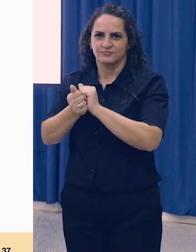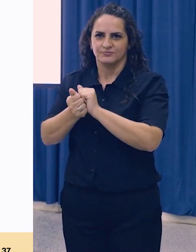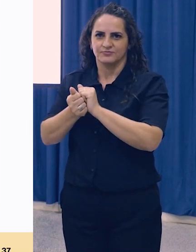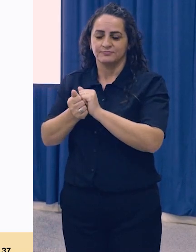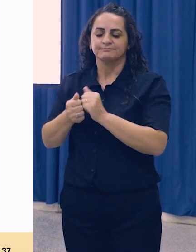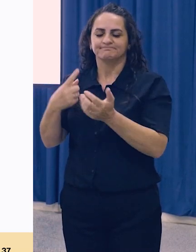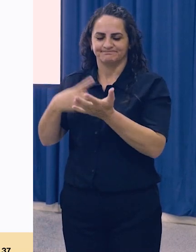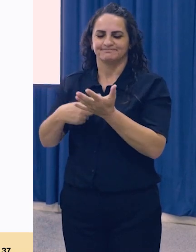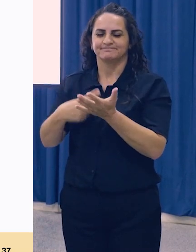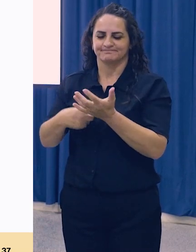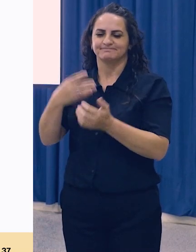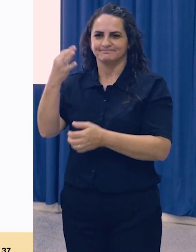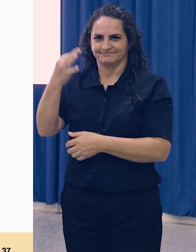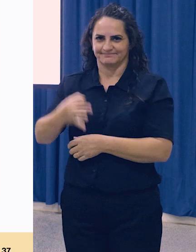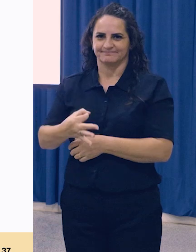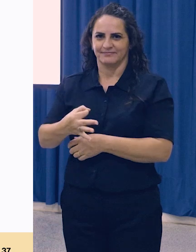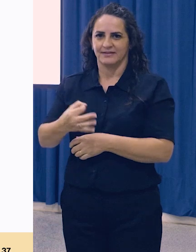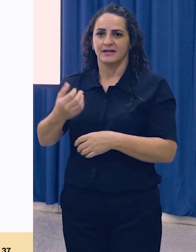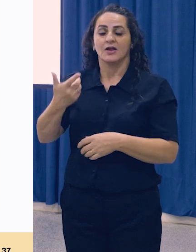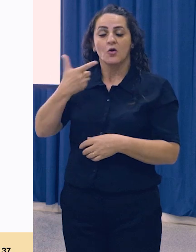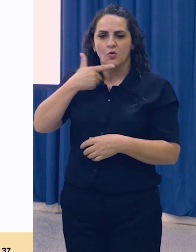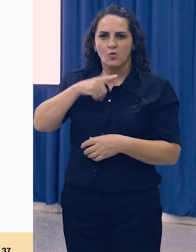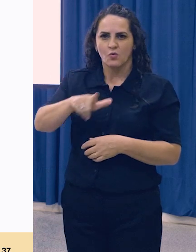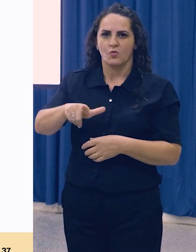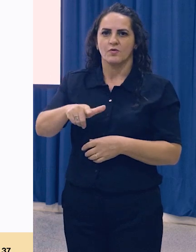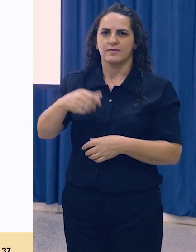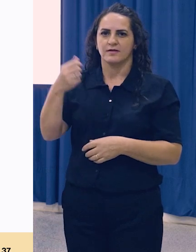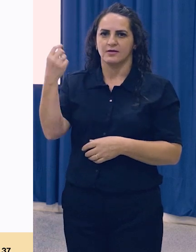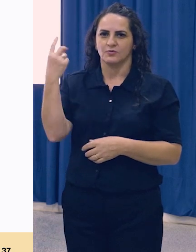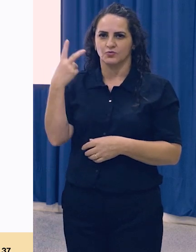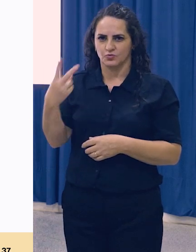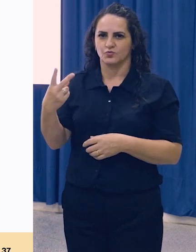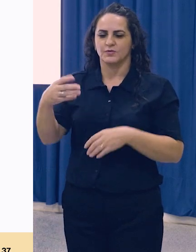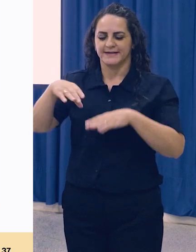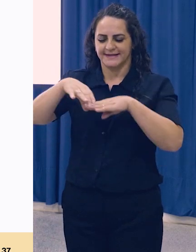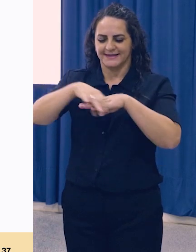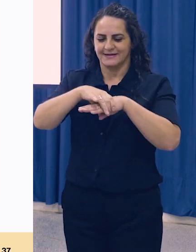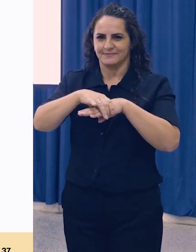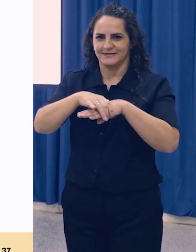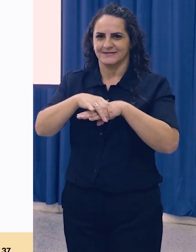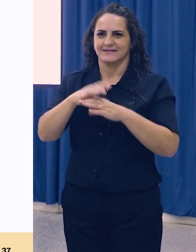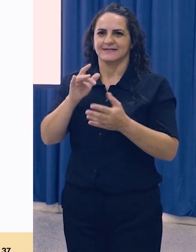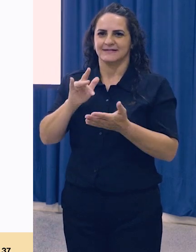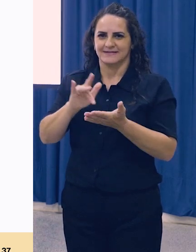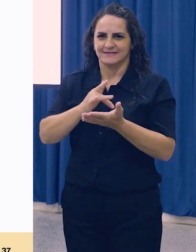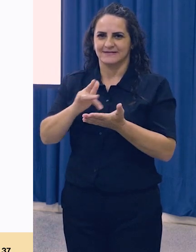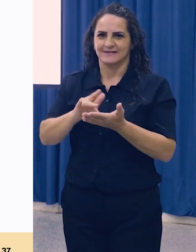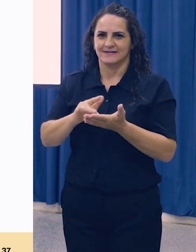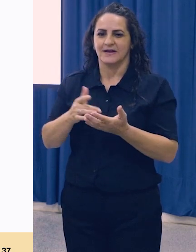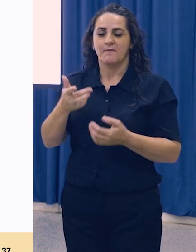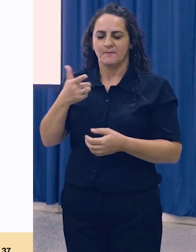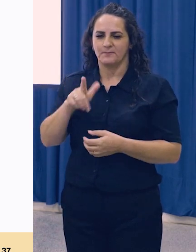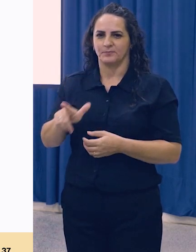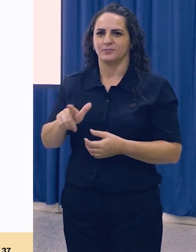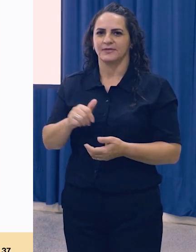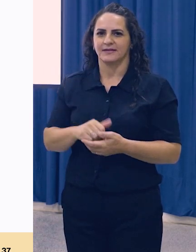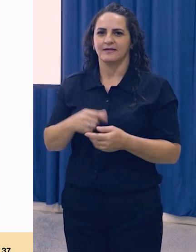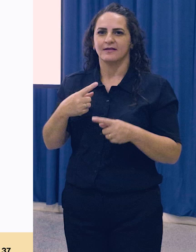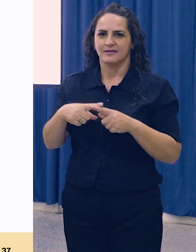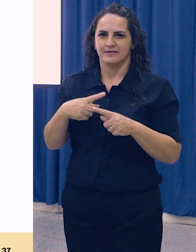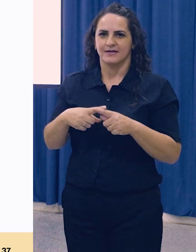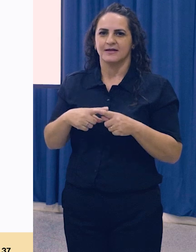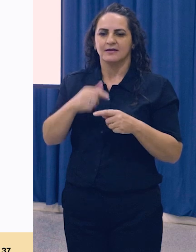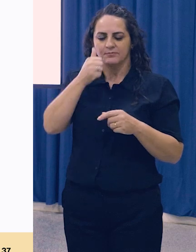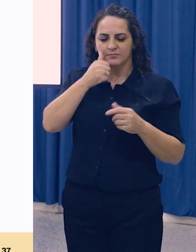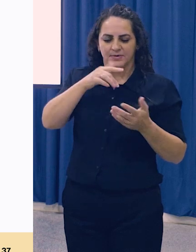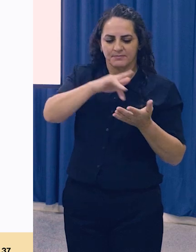Eles toparam, conseguimos 2 sapatilhas na faixa, assim, é muito caro uma sapatilha, a gente conseguiu 2, porque era para bailarina